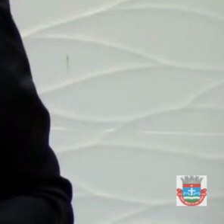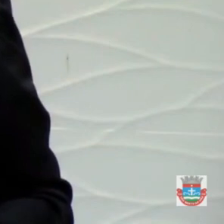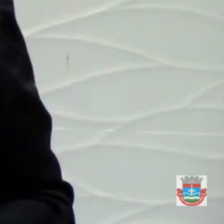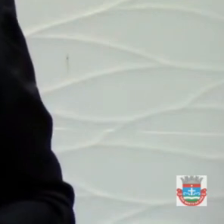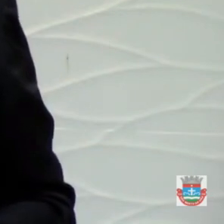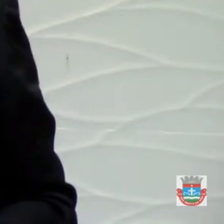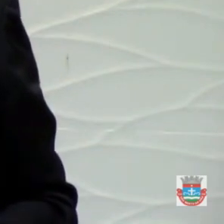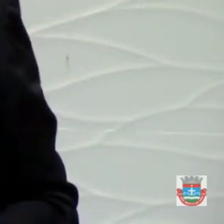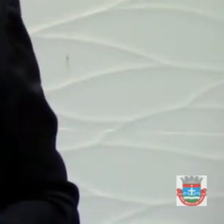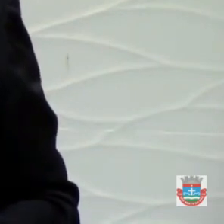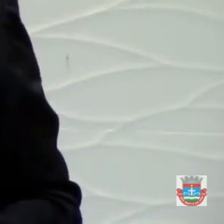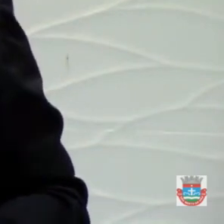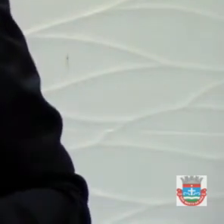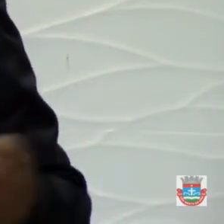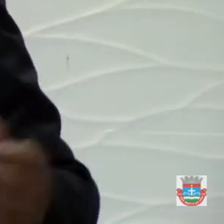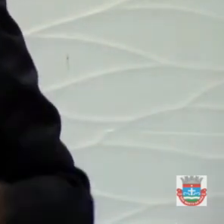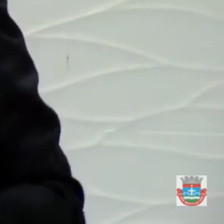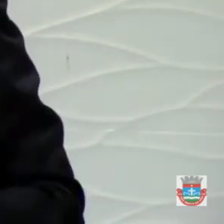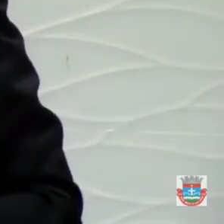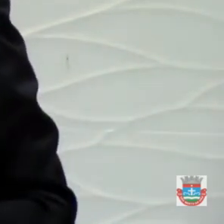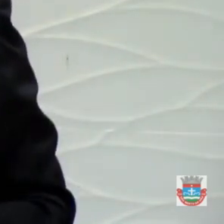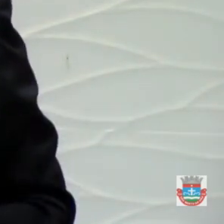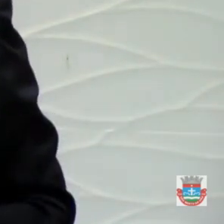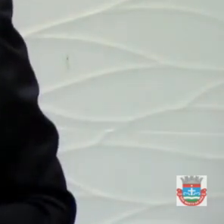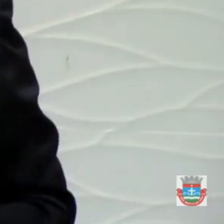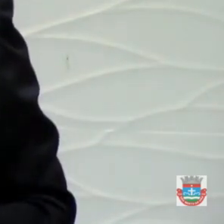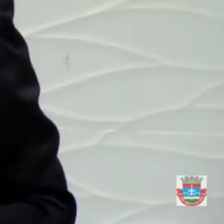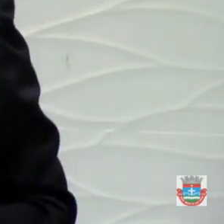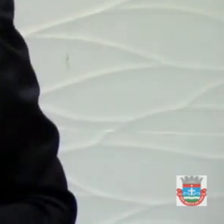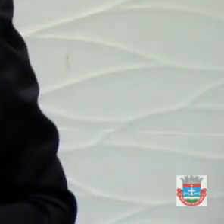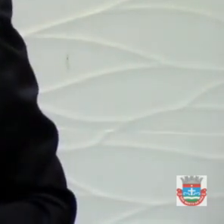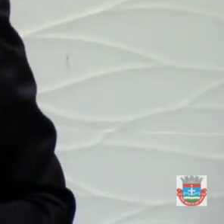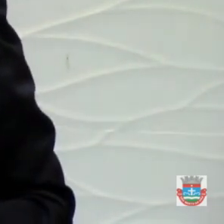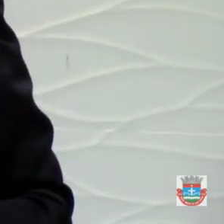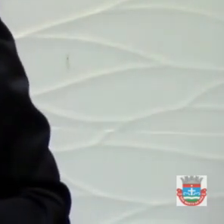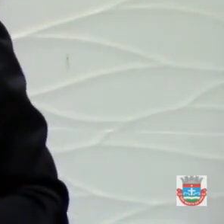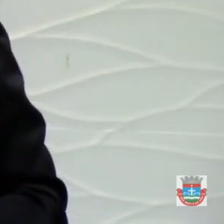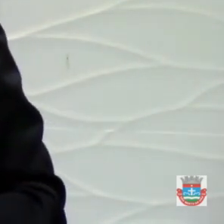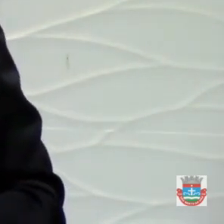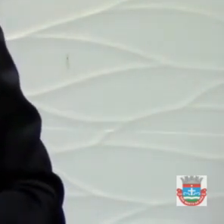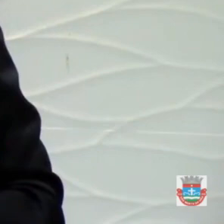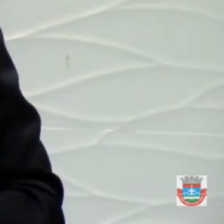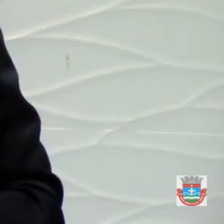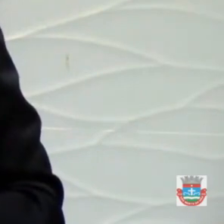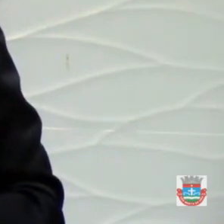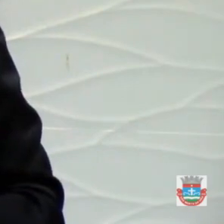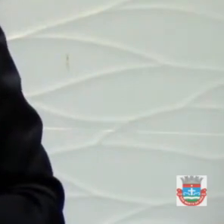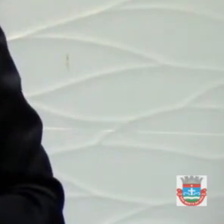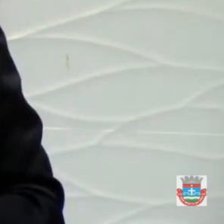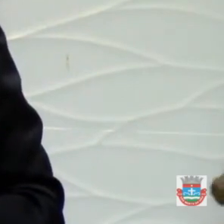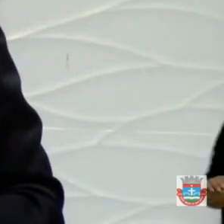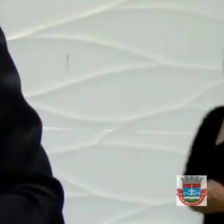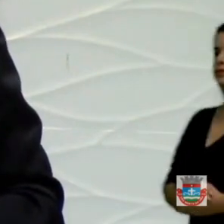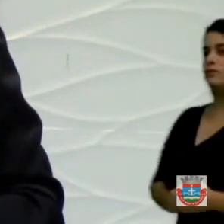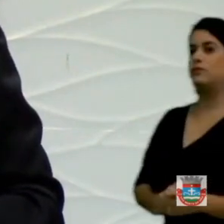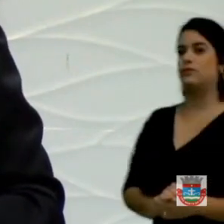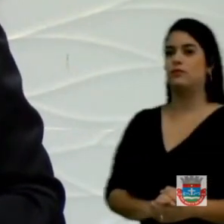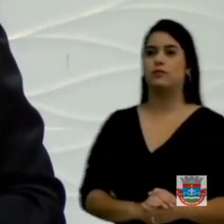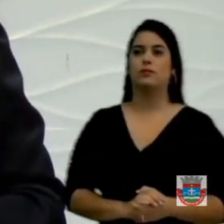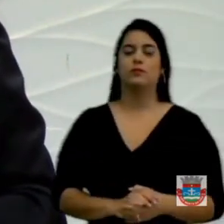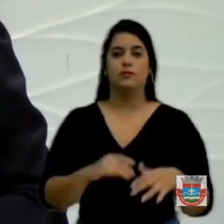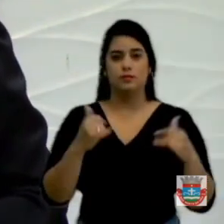para se fazer um projeto da energia do